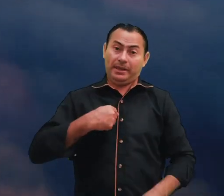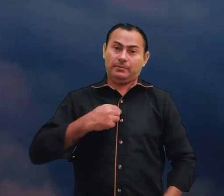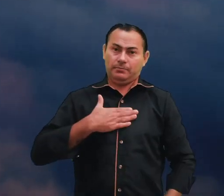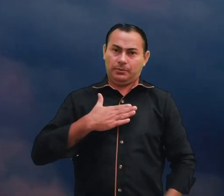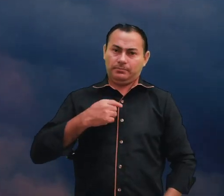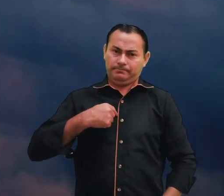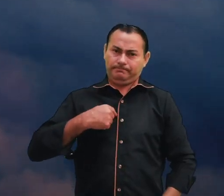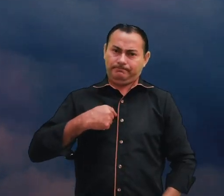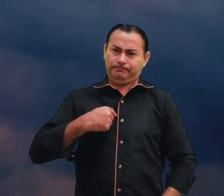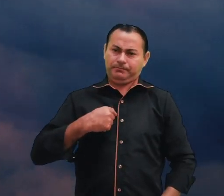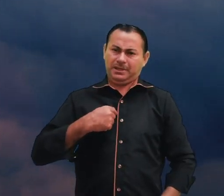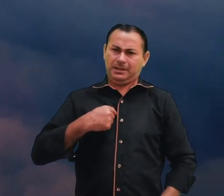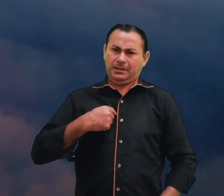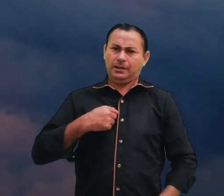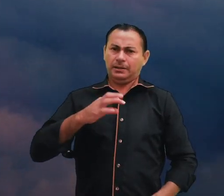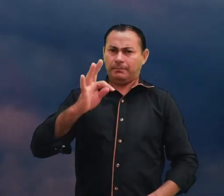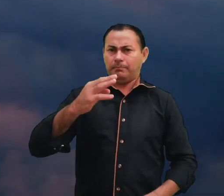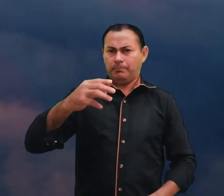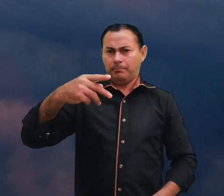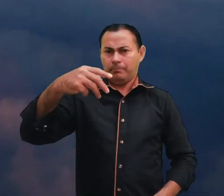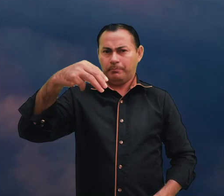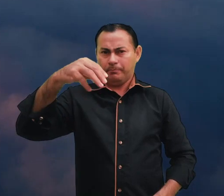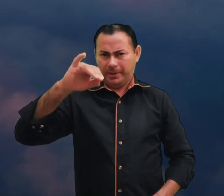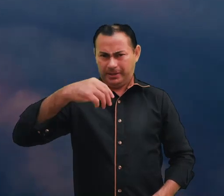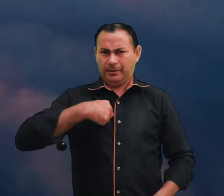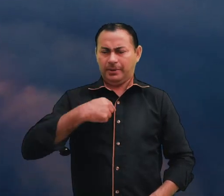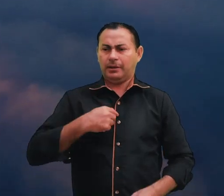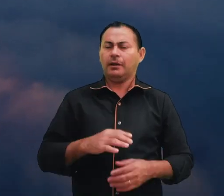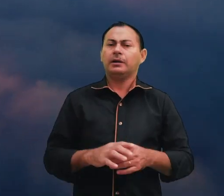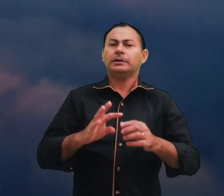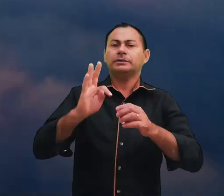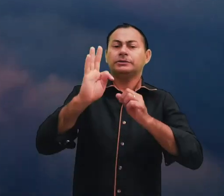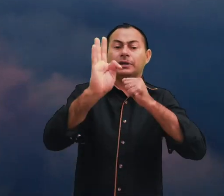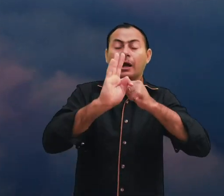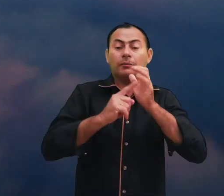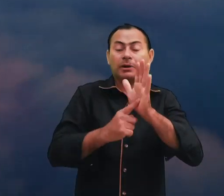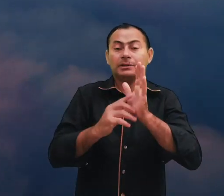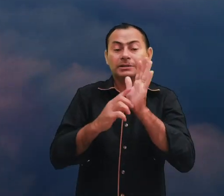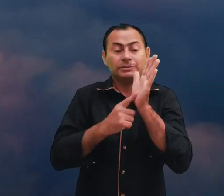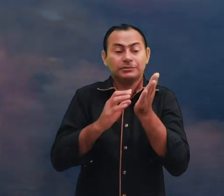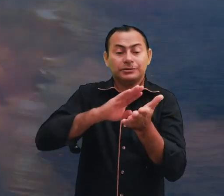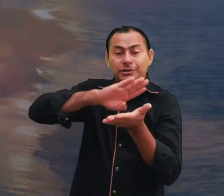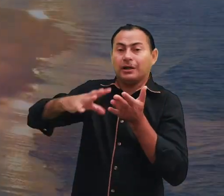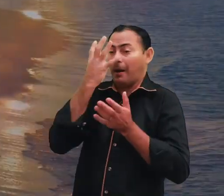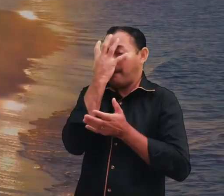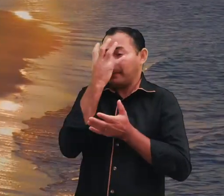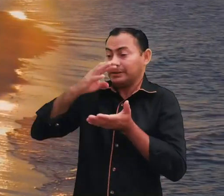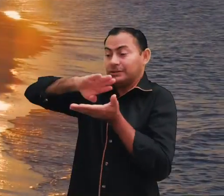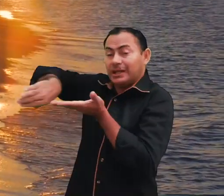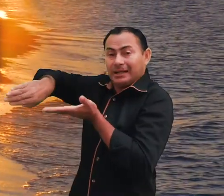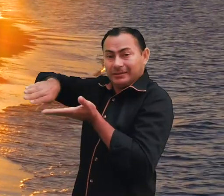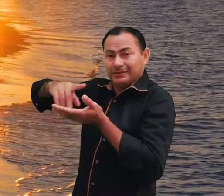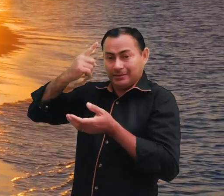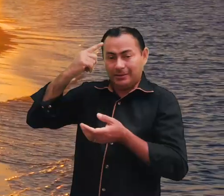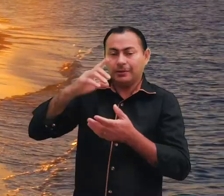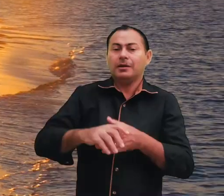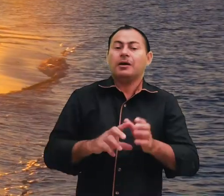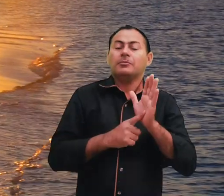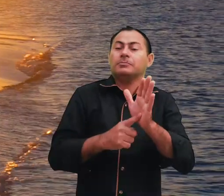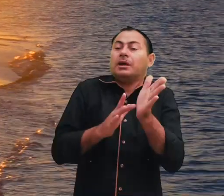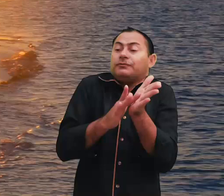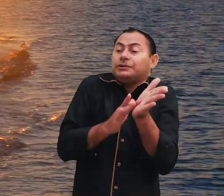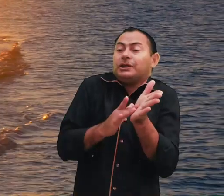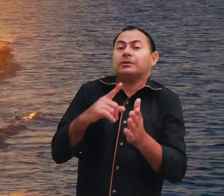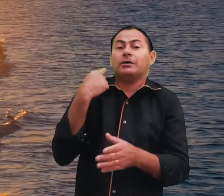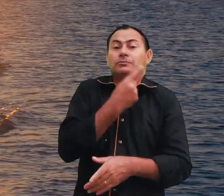que vale. Tiago está nos exortando a tirarmos nossas máscaras. Não precisamos tentar parecer uma coisa que realmente